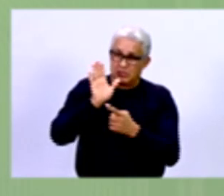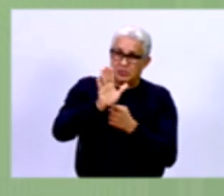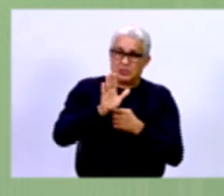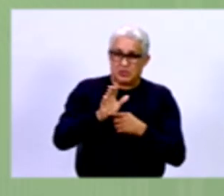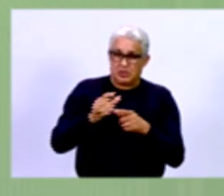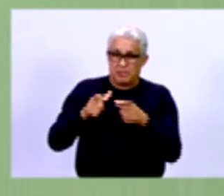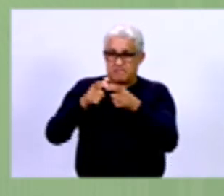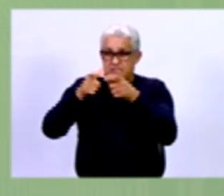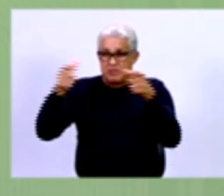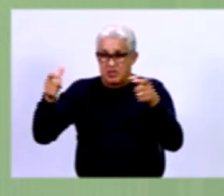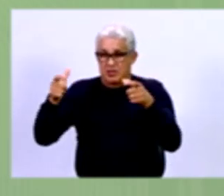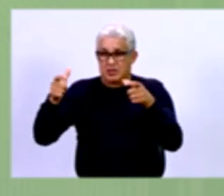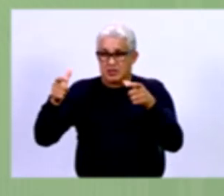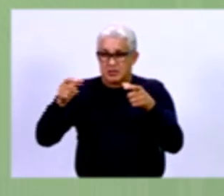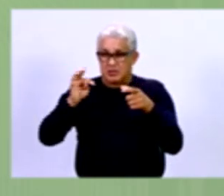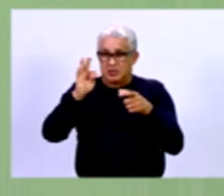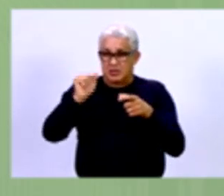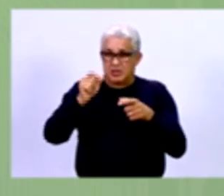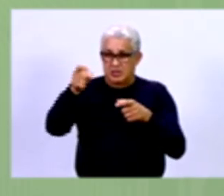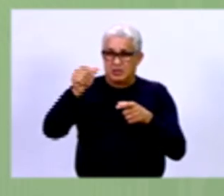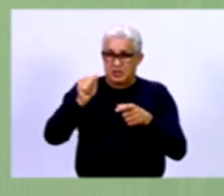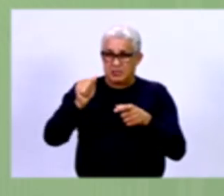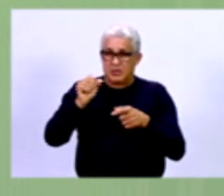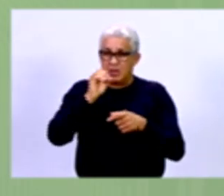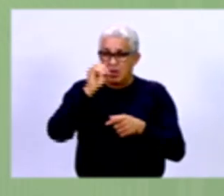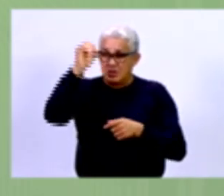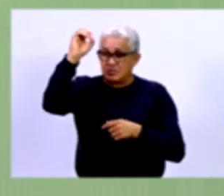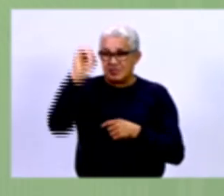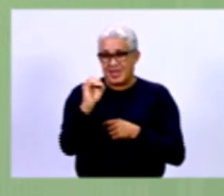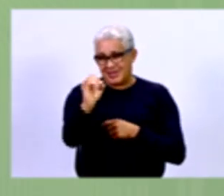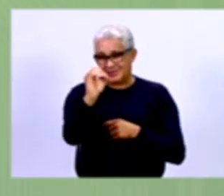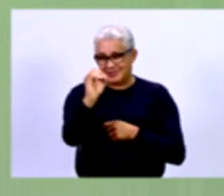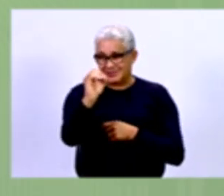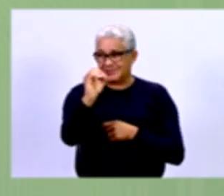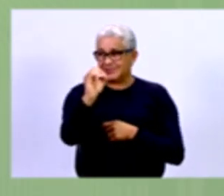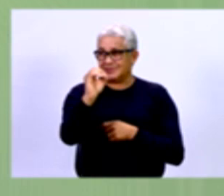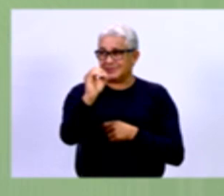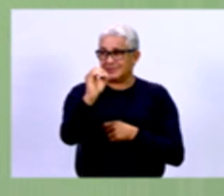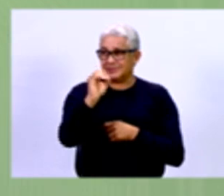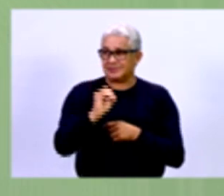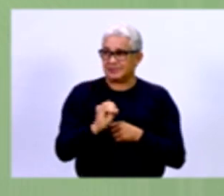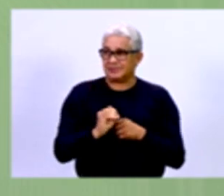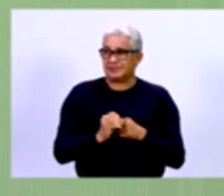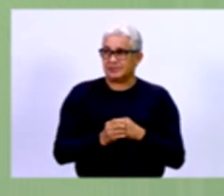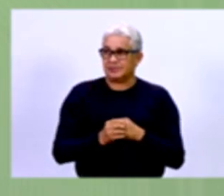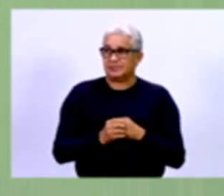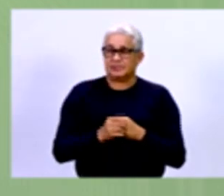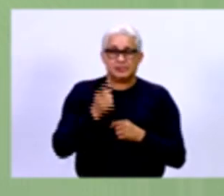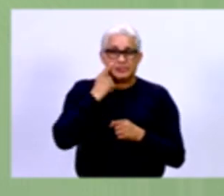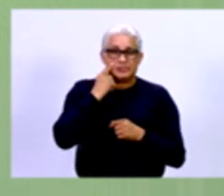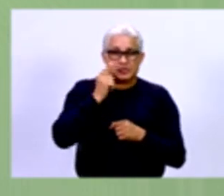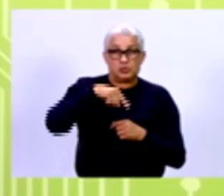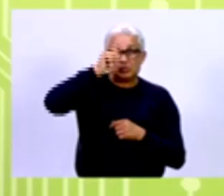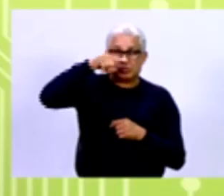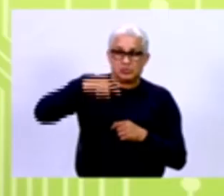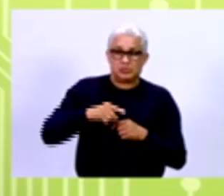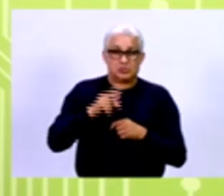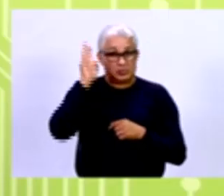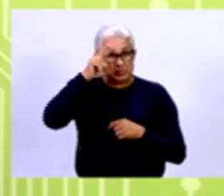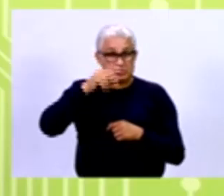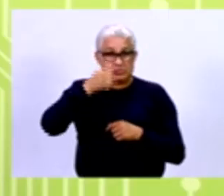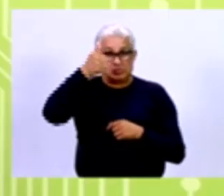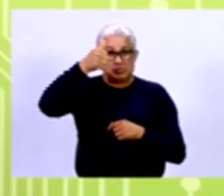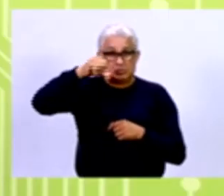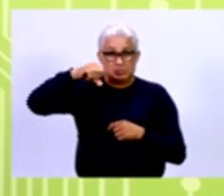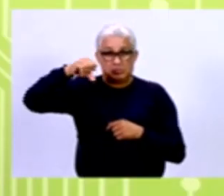crescimento de taxas muito próximas de zero. É o que a gente vai ver no gráfico seguinte, lembrando que a década de 80 foi